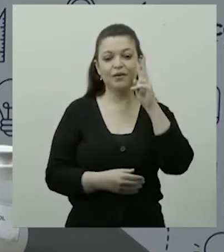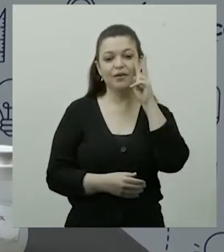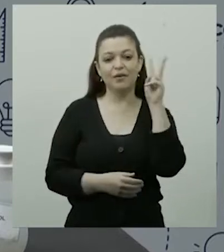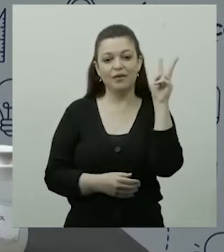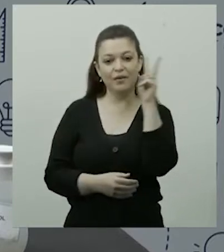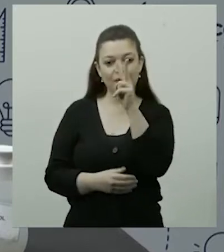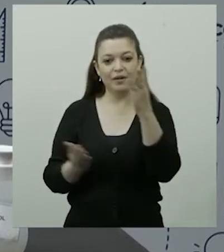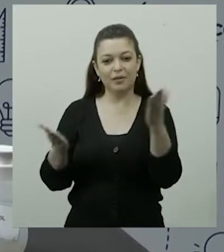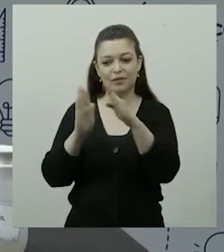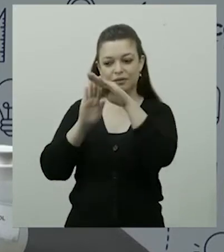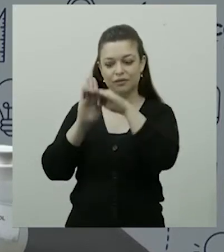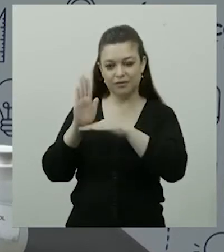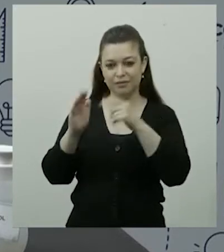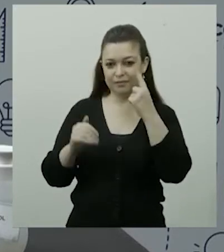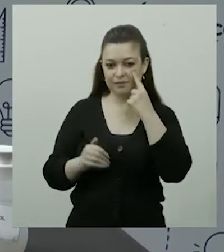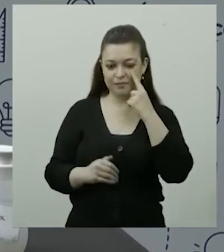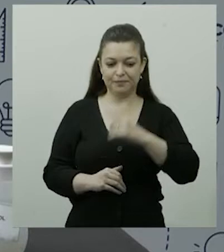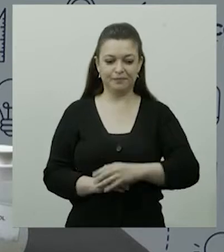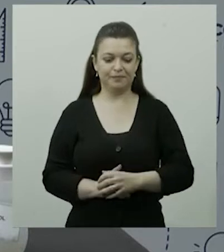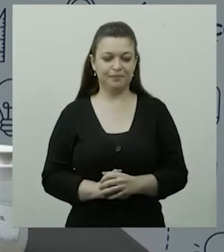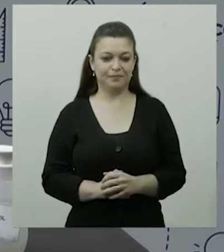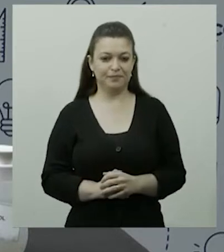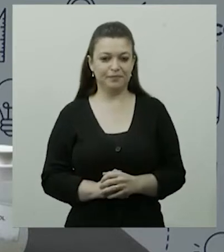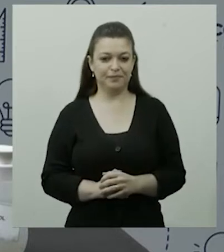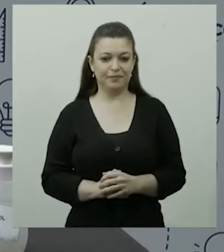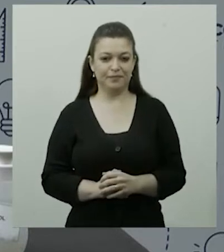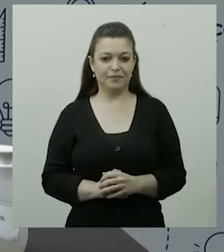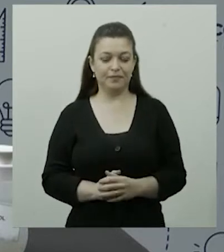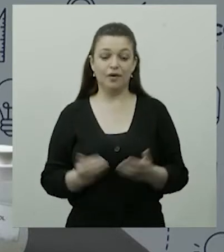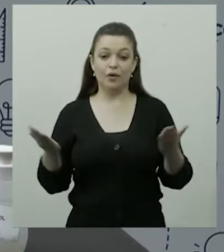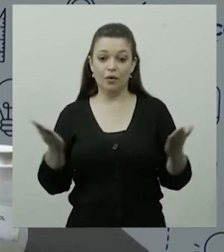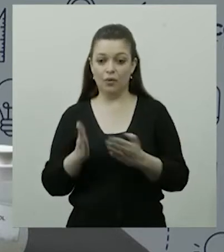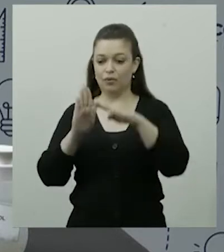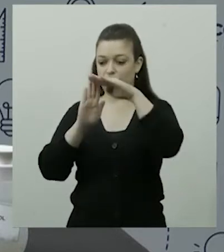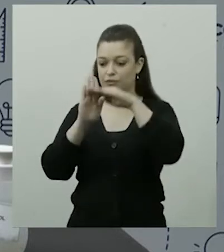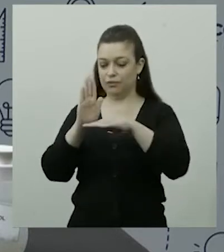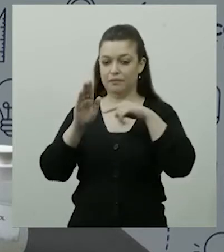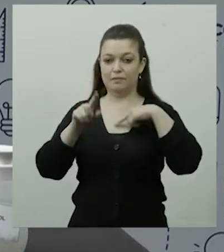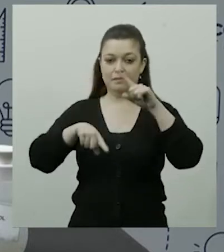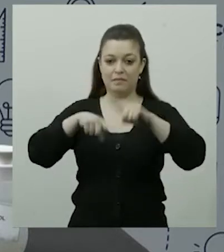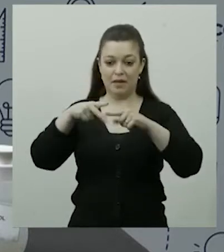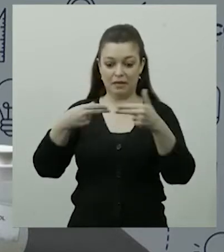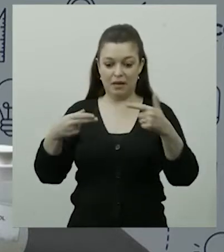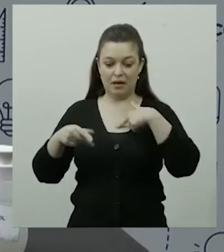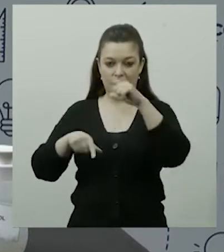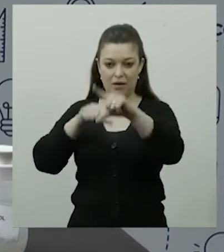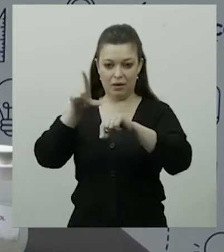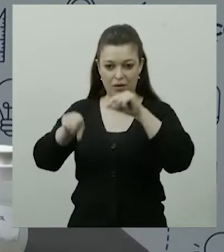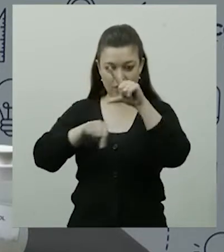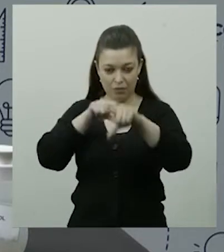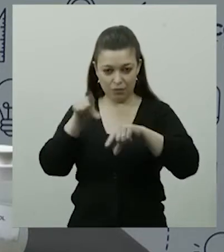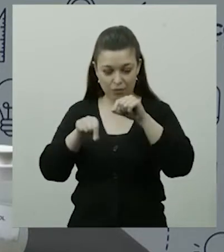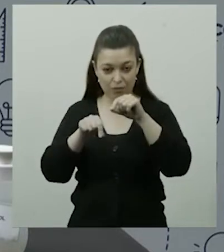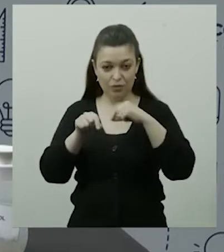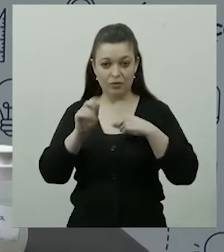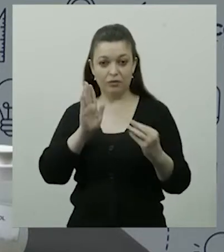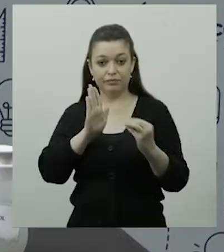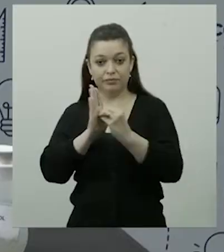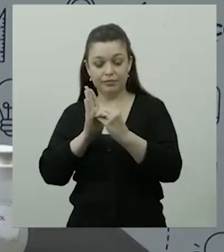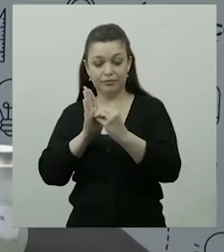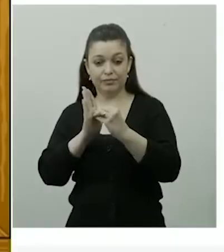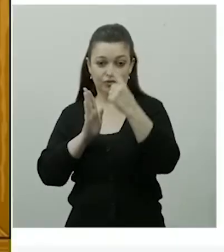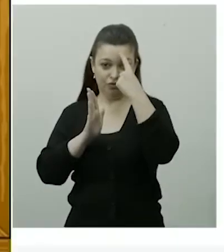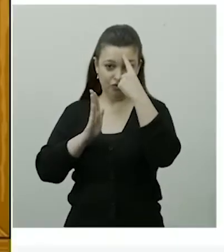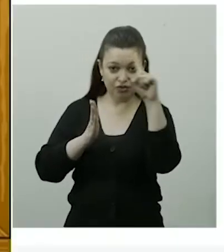hoje, pessoal? Então, vamos lá. A nossa rotina: separação dos materiais, o registro da data e